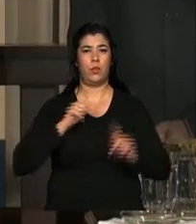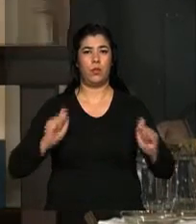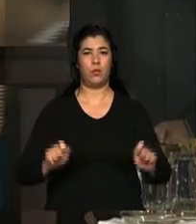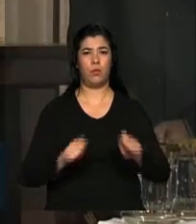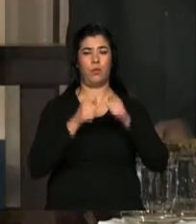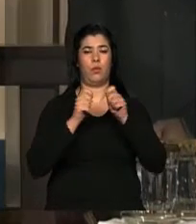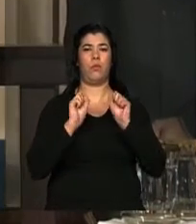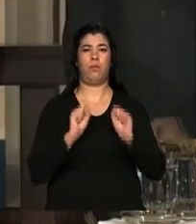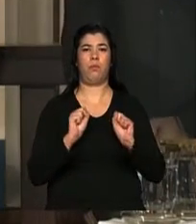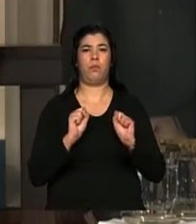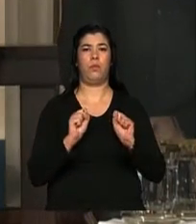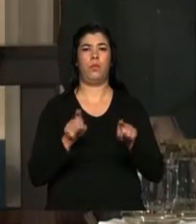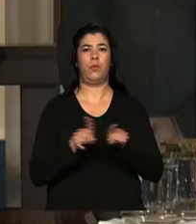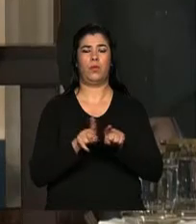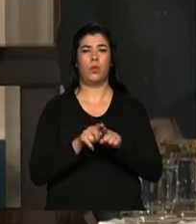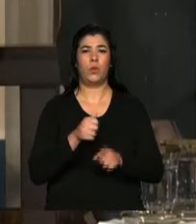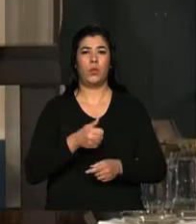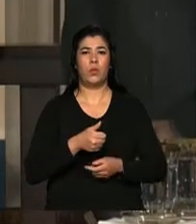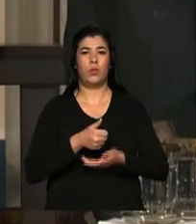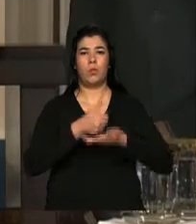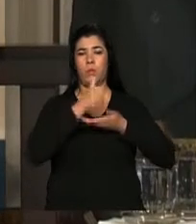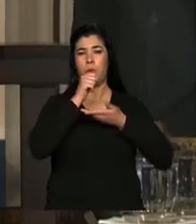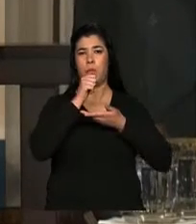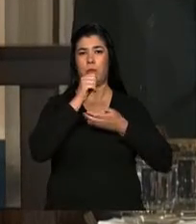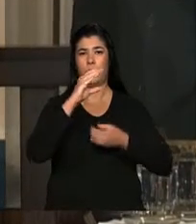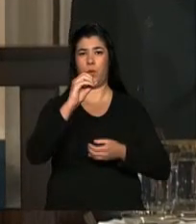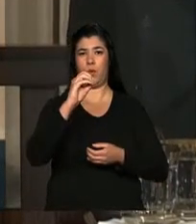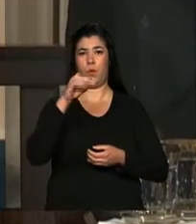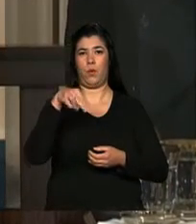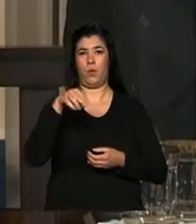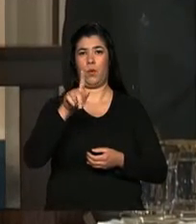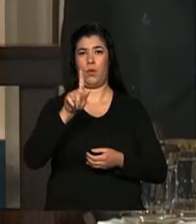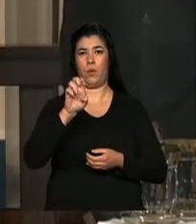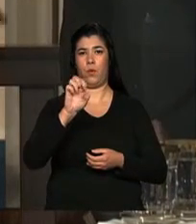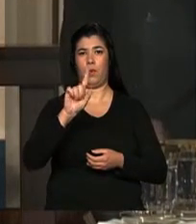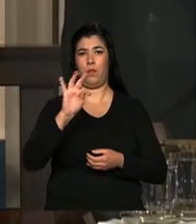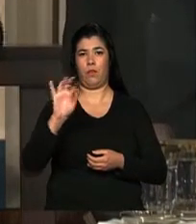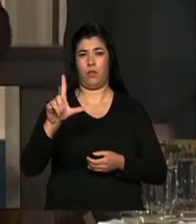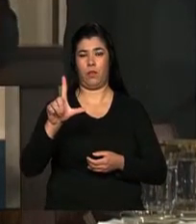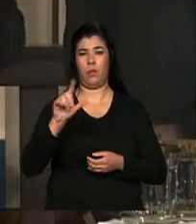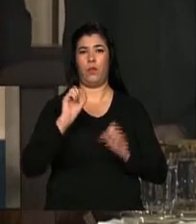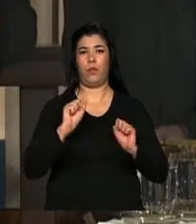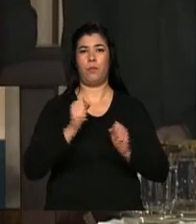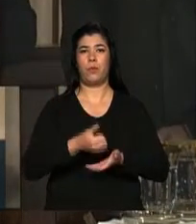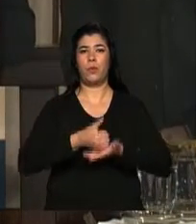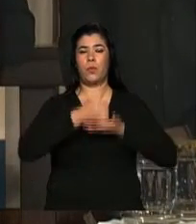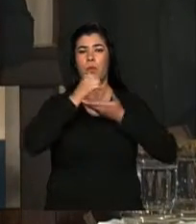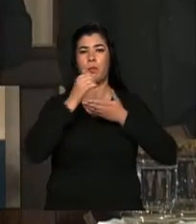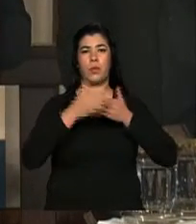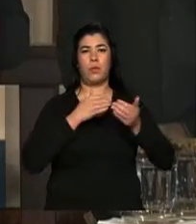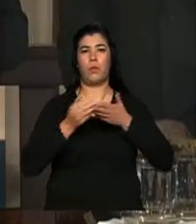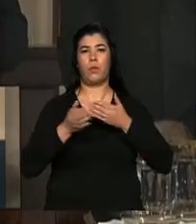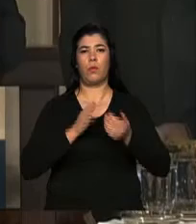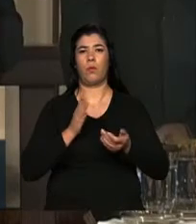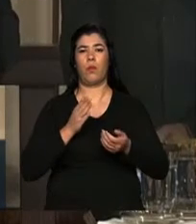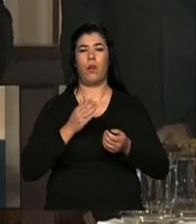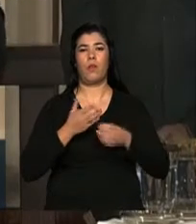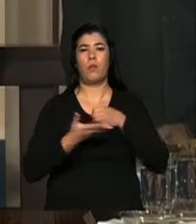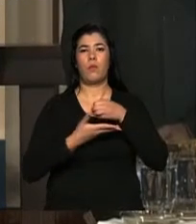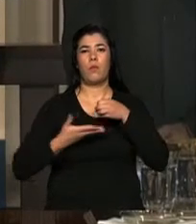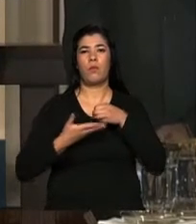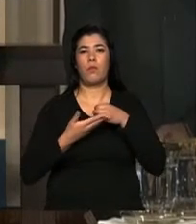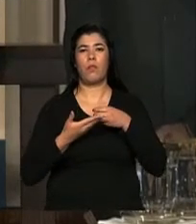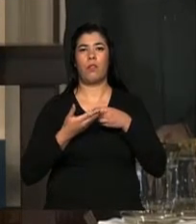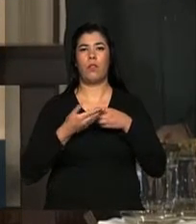never would have been confirmed by the United States Senate, he would have greatly approved of long lunches ele teria